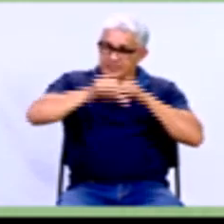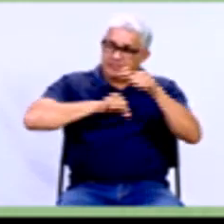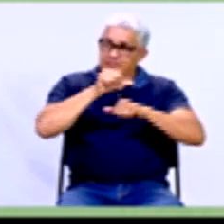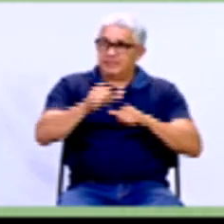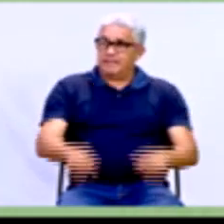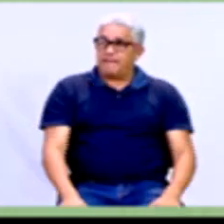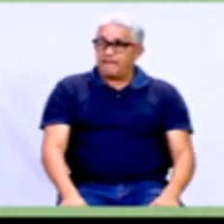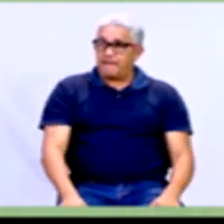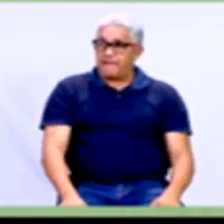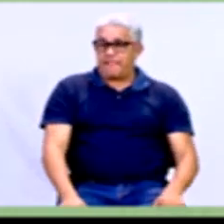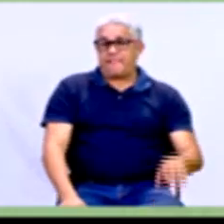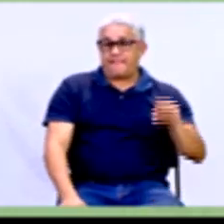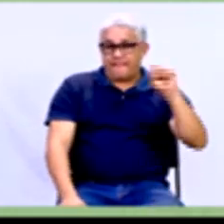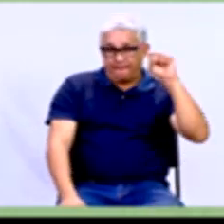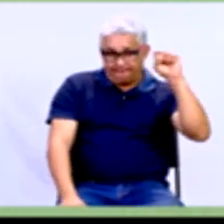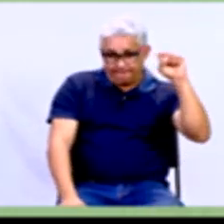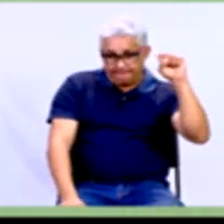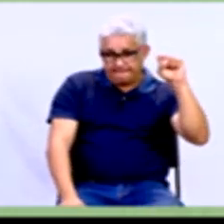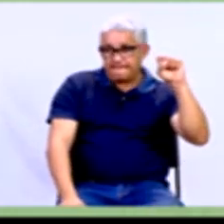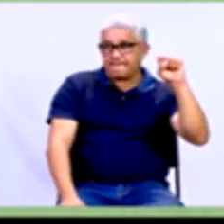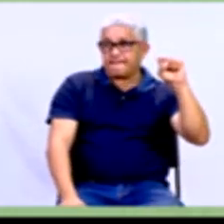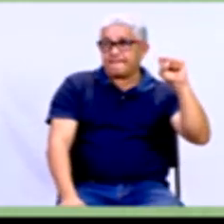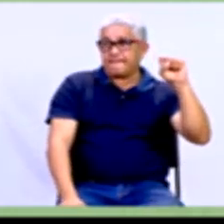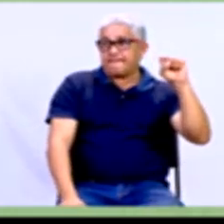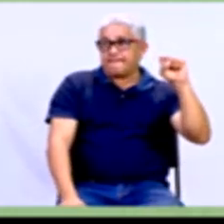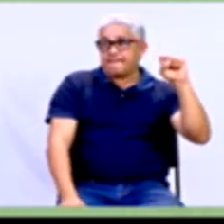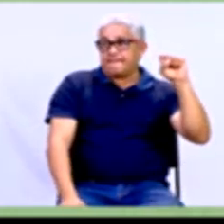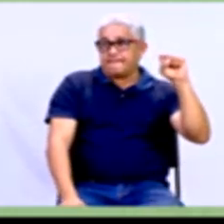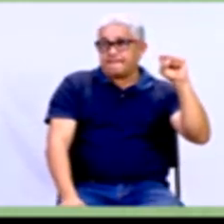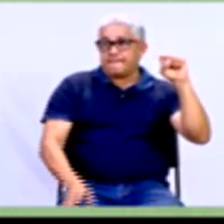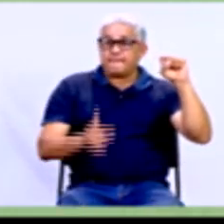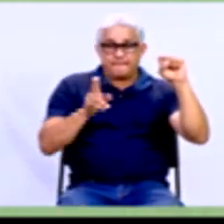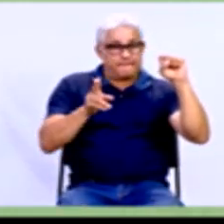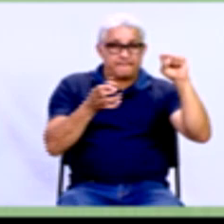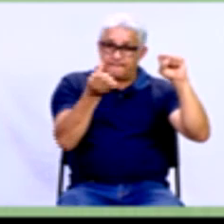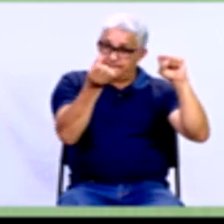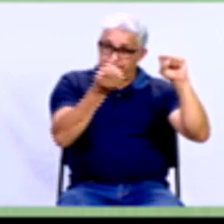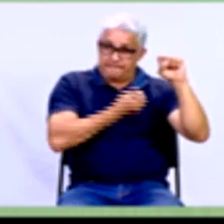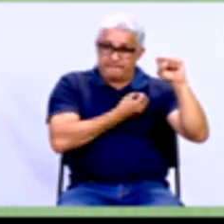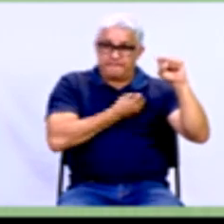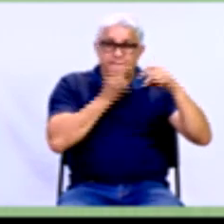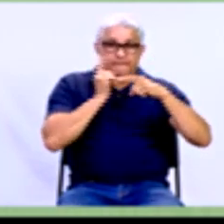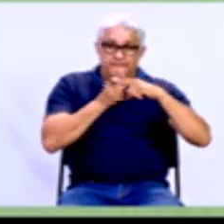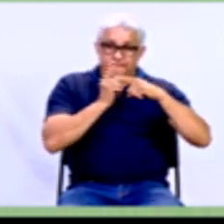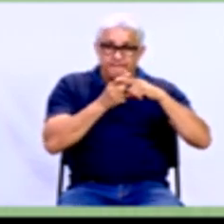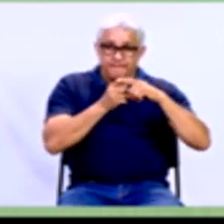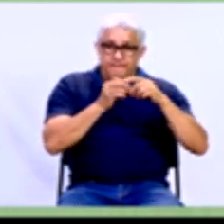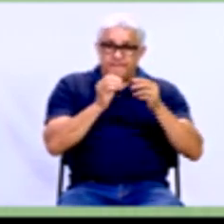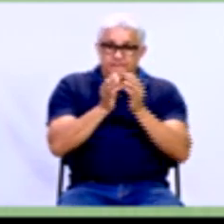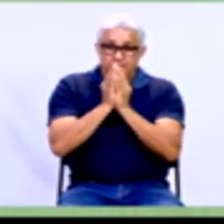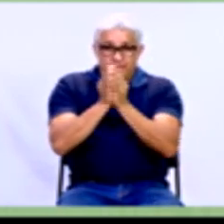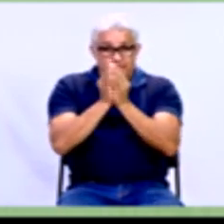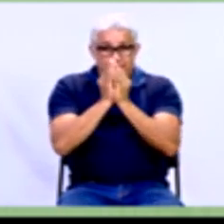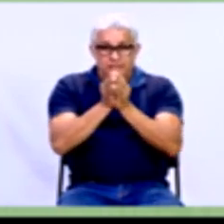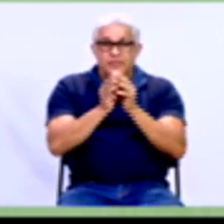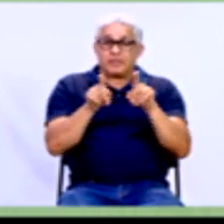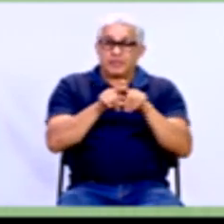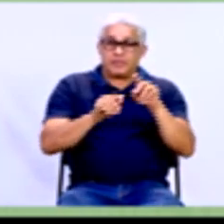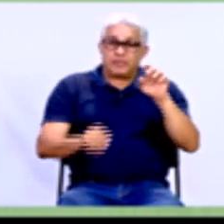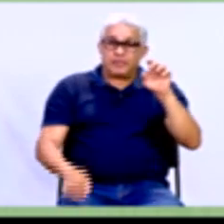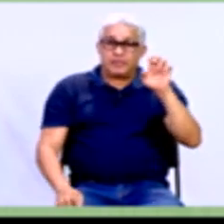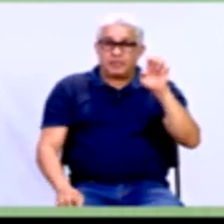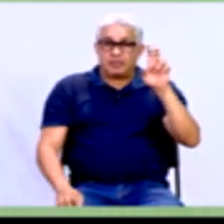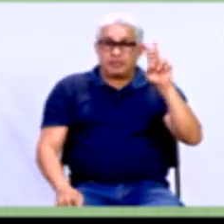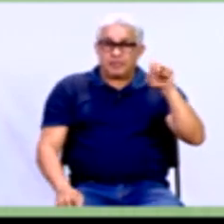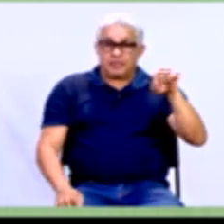O nosso espaço aqui é os mesmos 6 números, porque a gente está falando do dado, né? E o nosso evento é